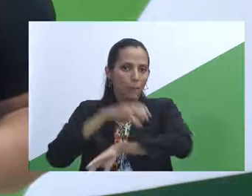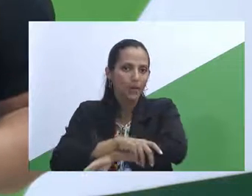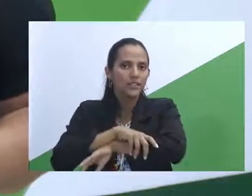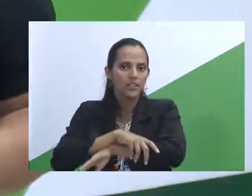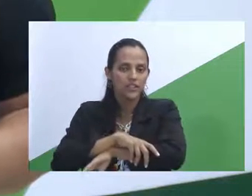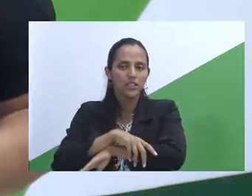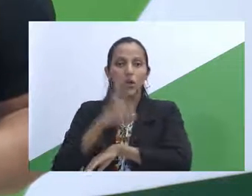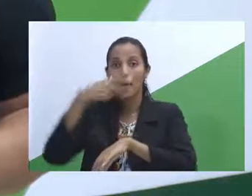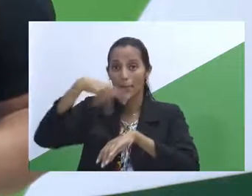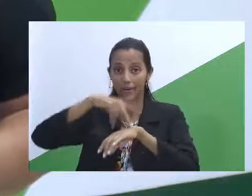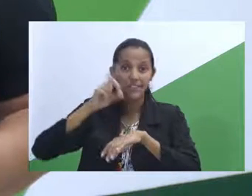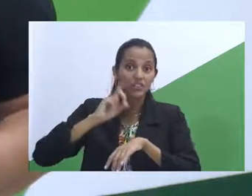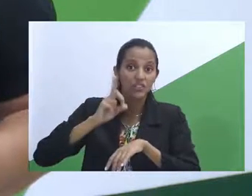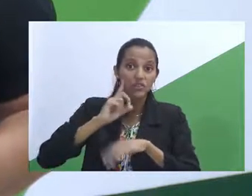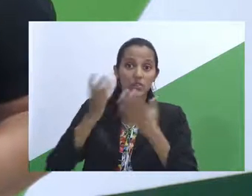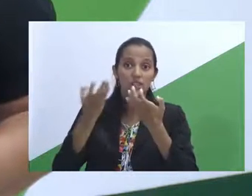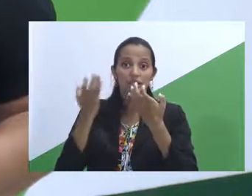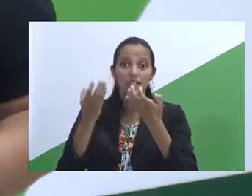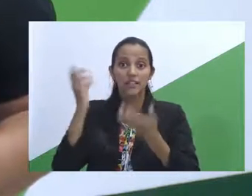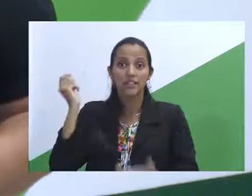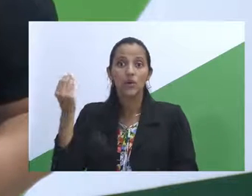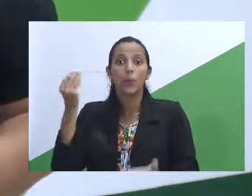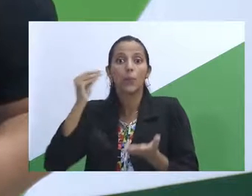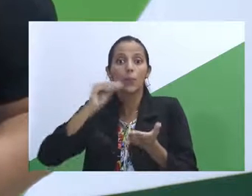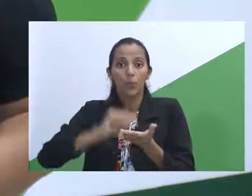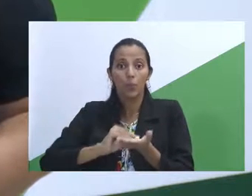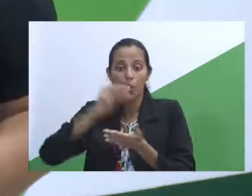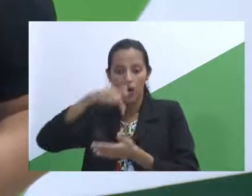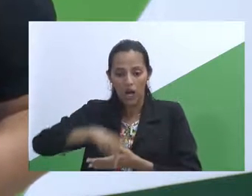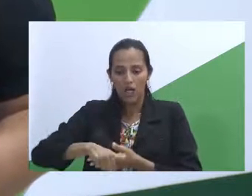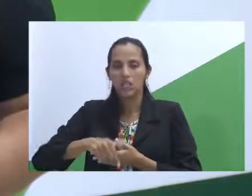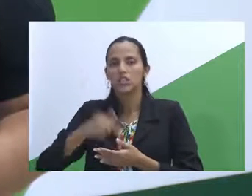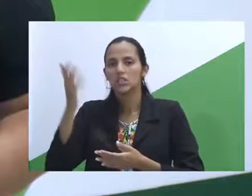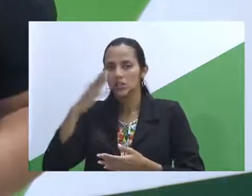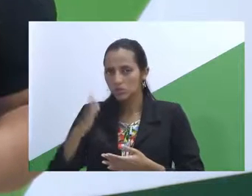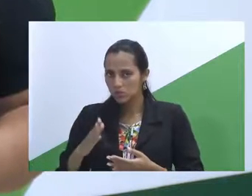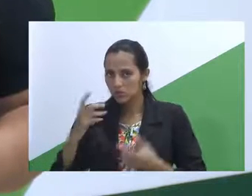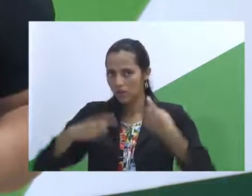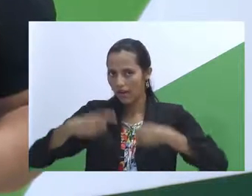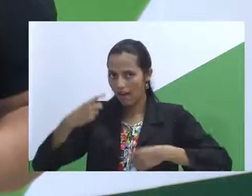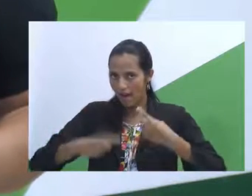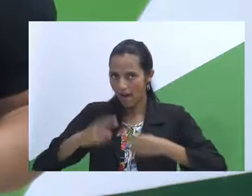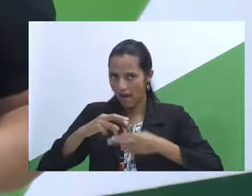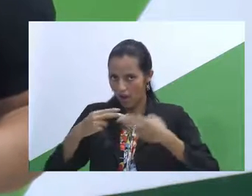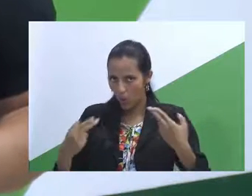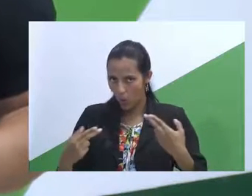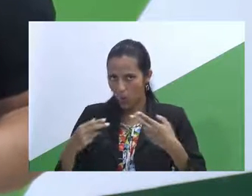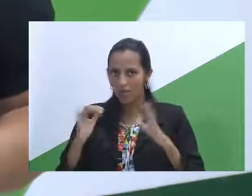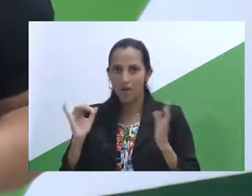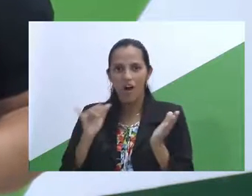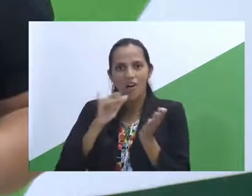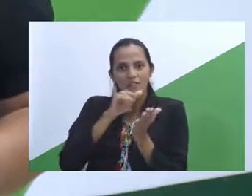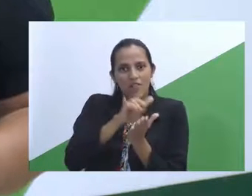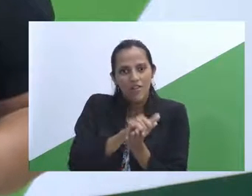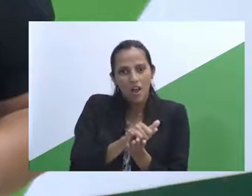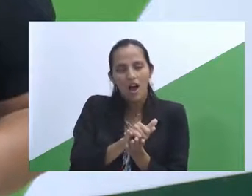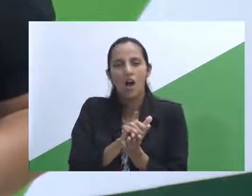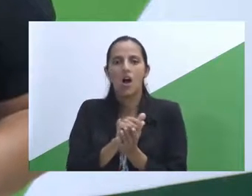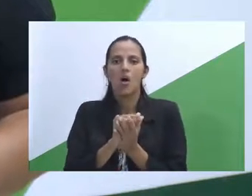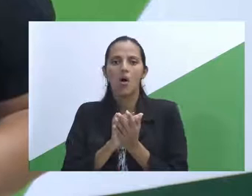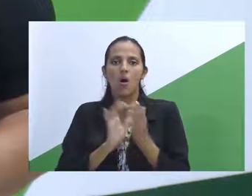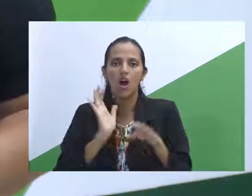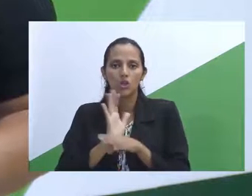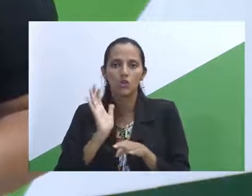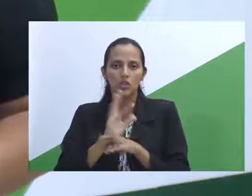os Estados Unidos queriam, inclusive, implantar bases navais aqui para a guerra, né? Então, e aí, em contrapartida, né? Injetar